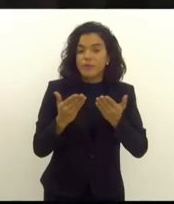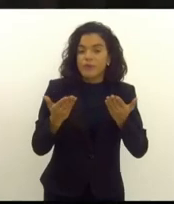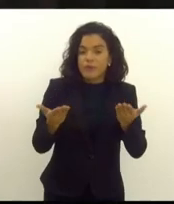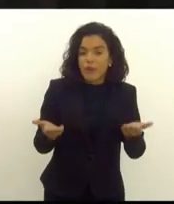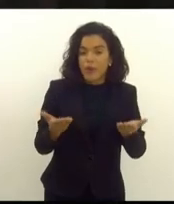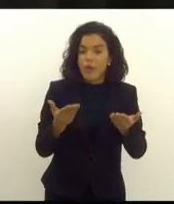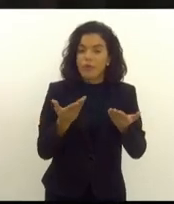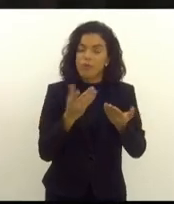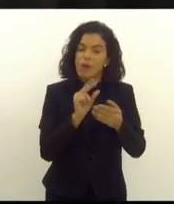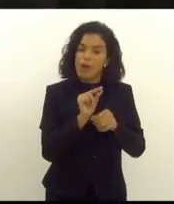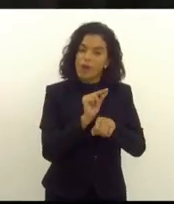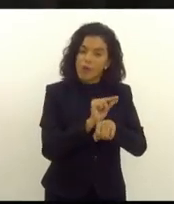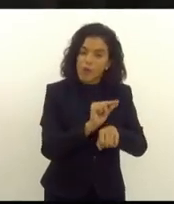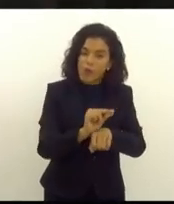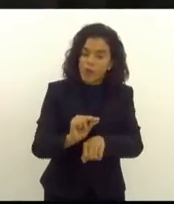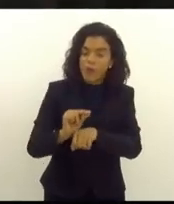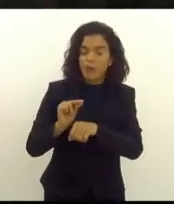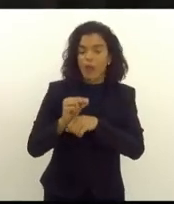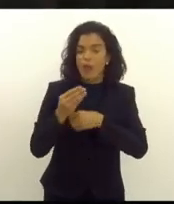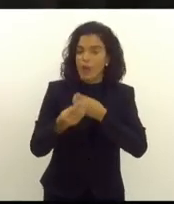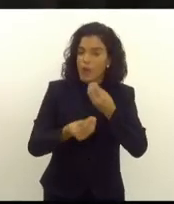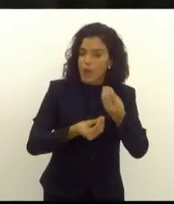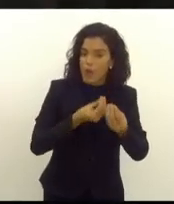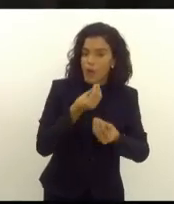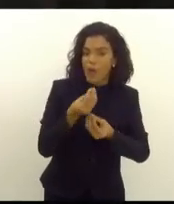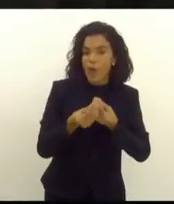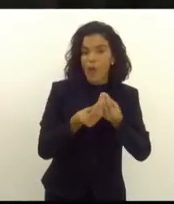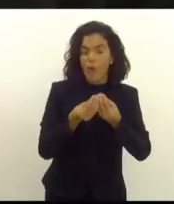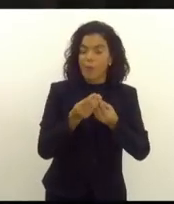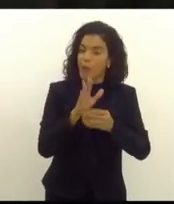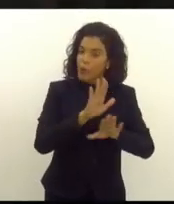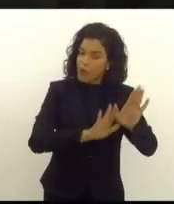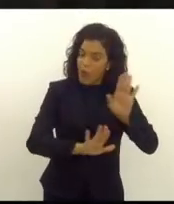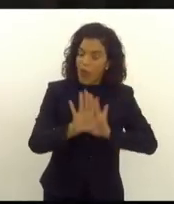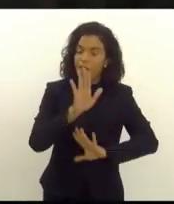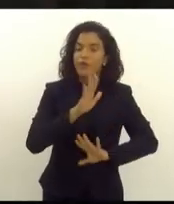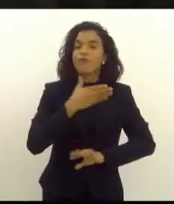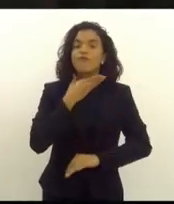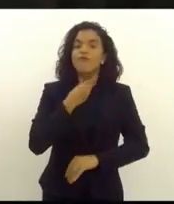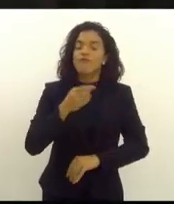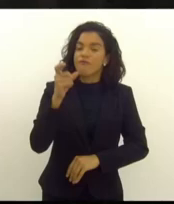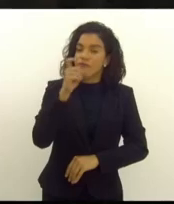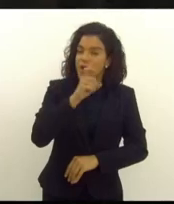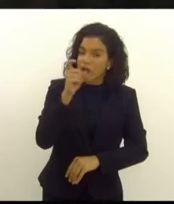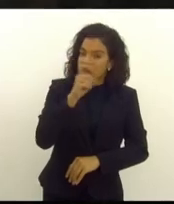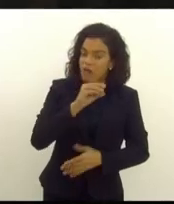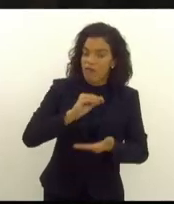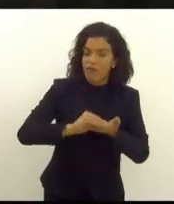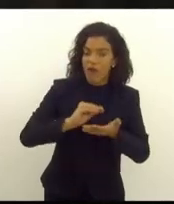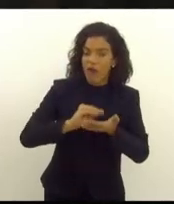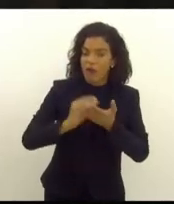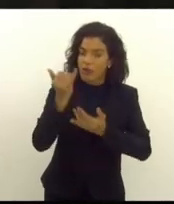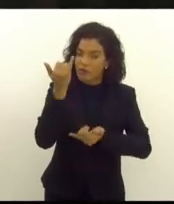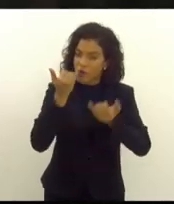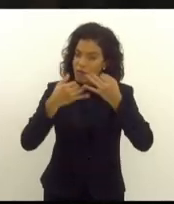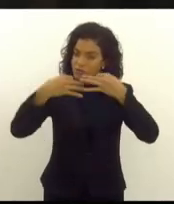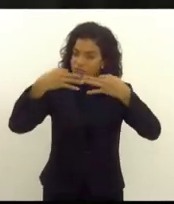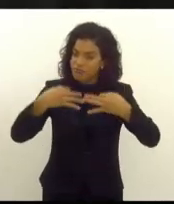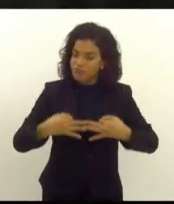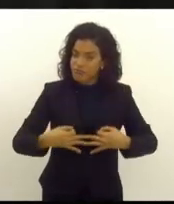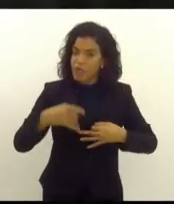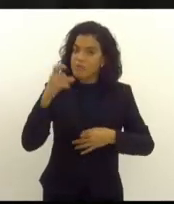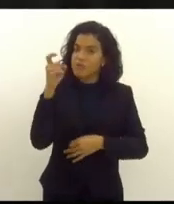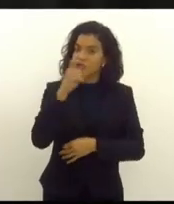nos ajudar com esse processo de cuidados com as fake News com as desinformações com as mentiras que